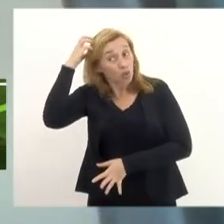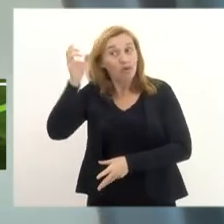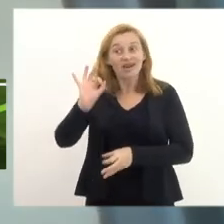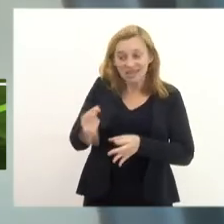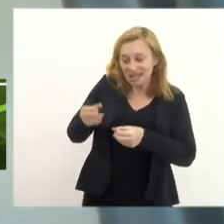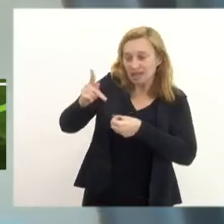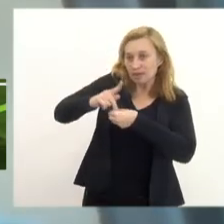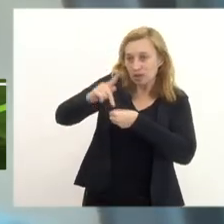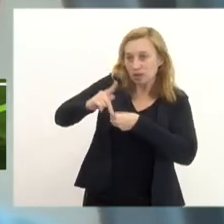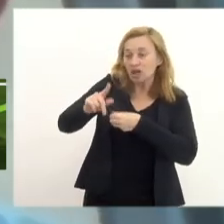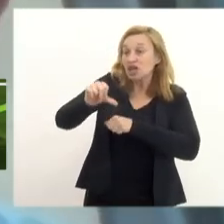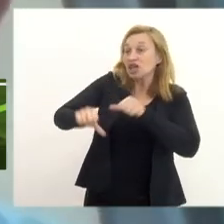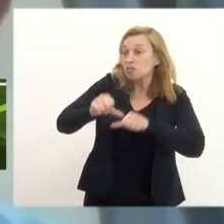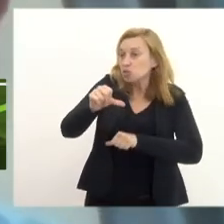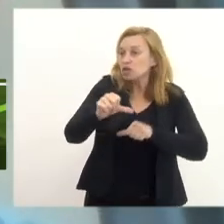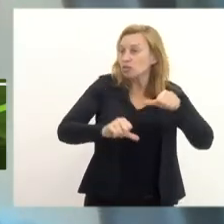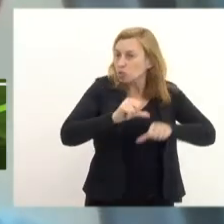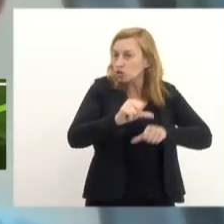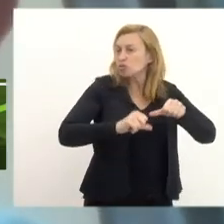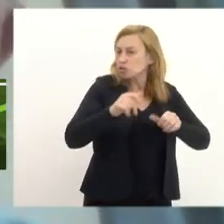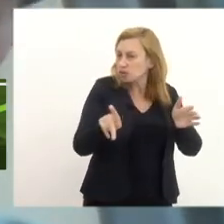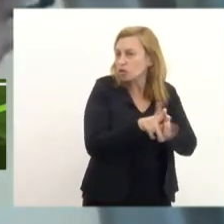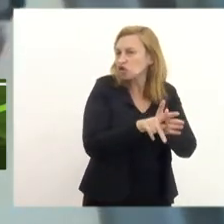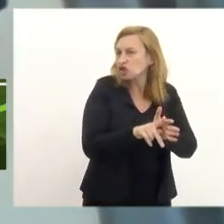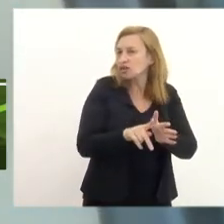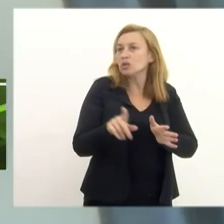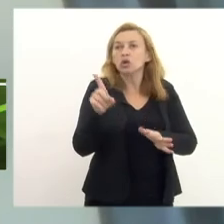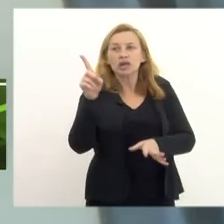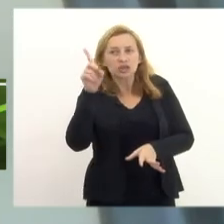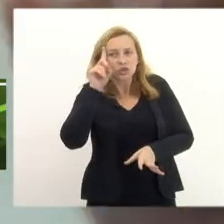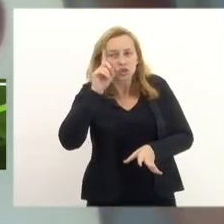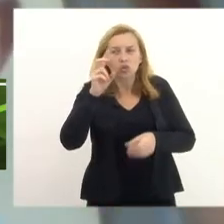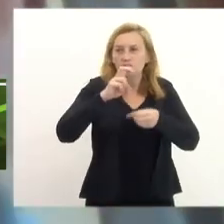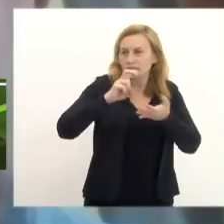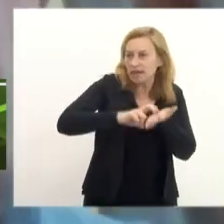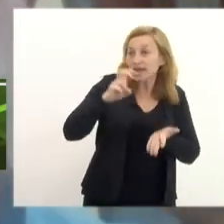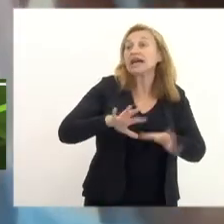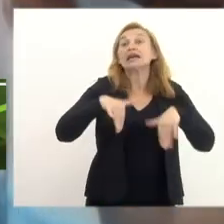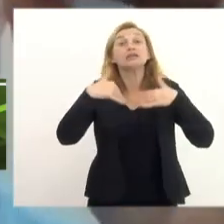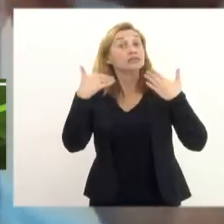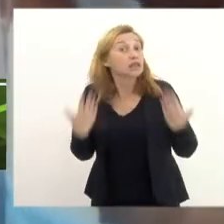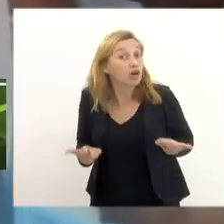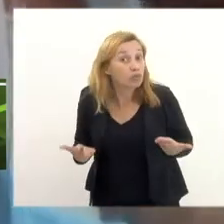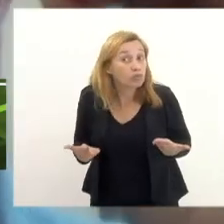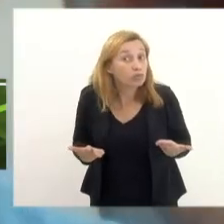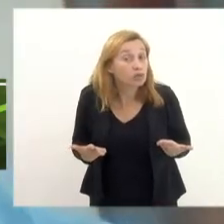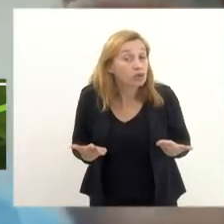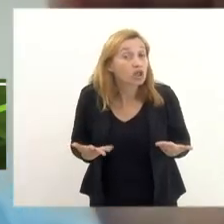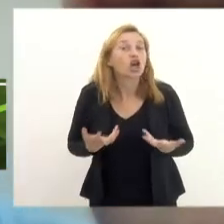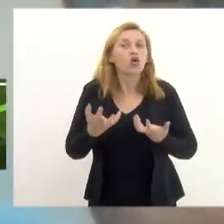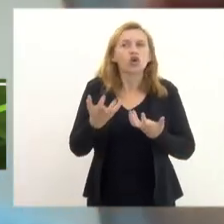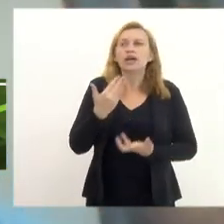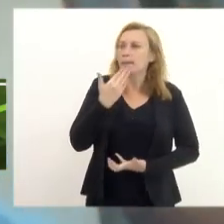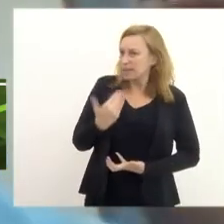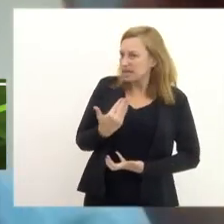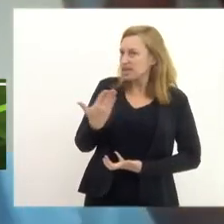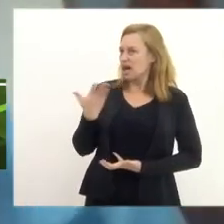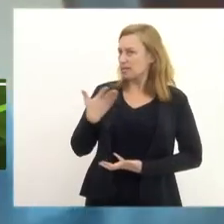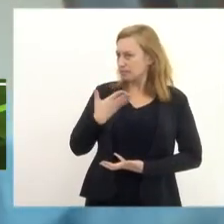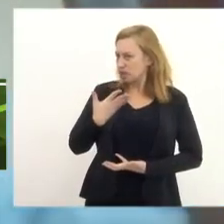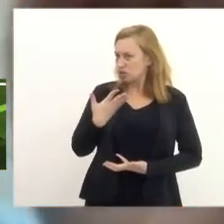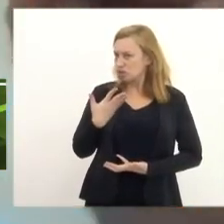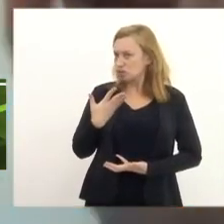Petrobras, que muda projeto a cada manhã. Então, eu queria pedir para os meus